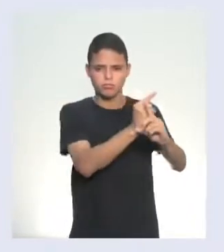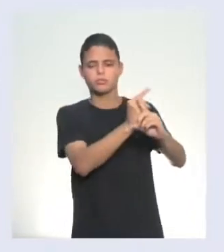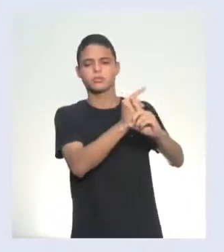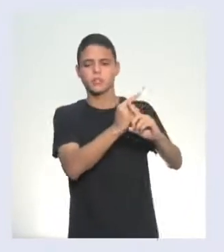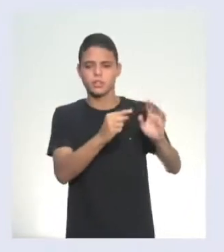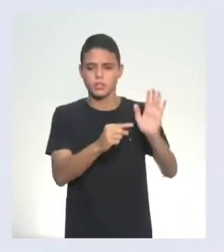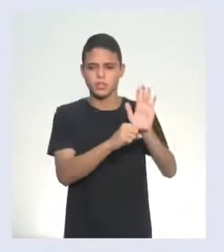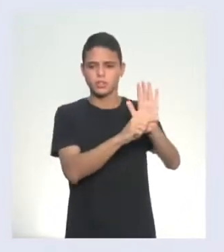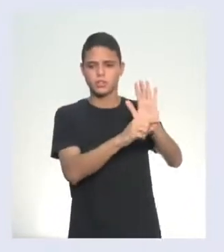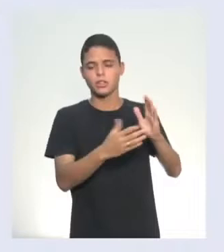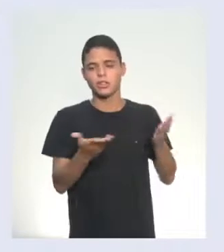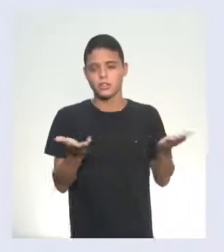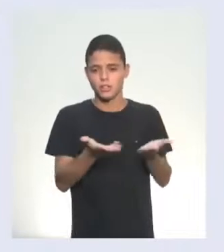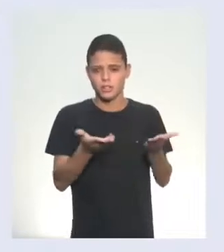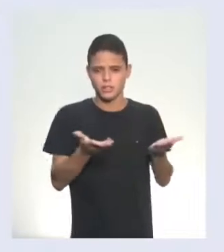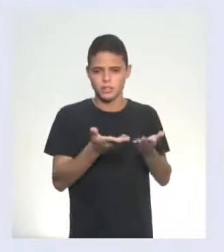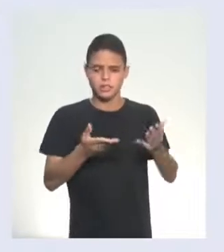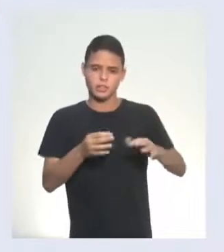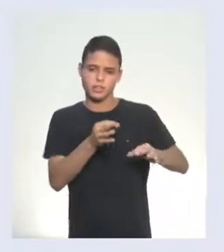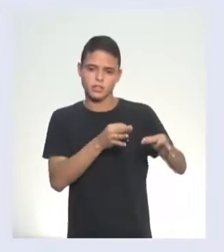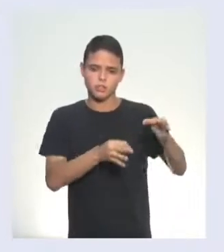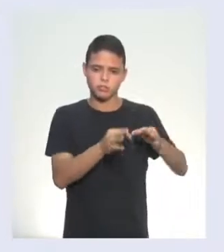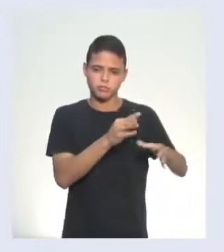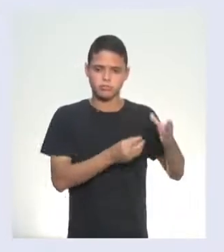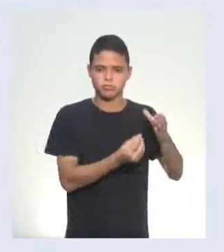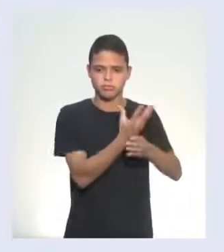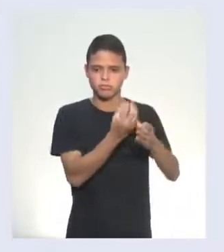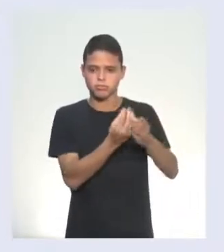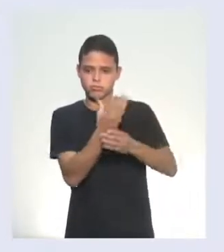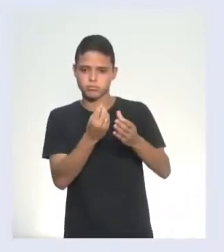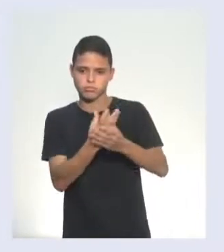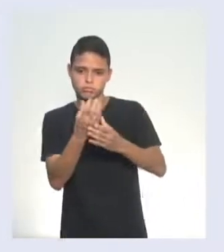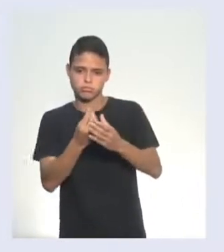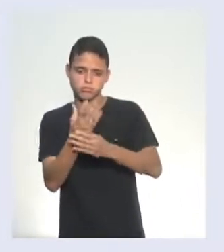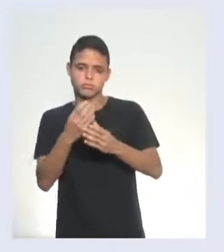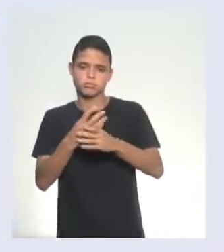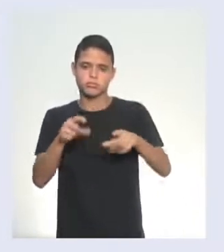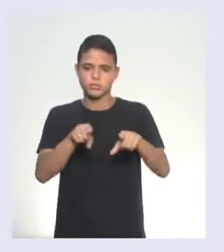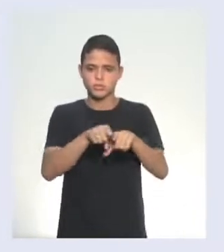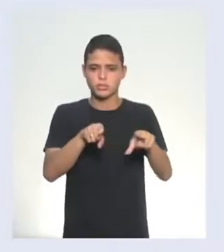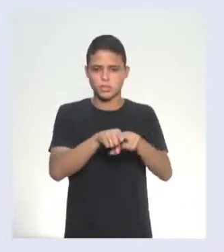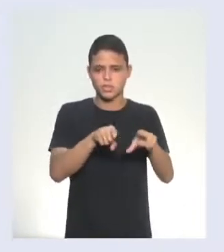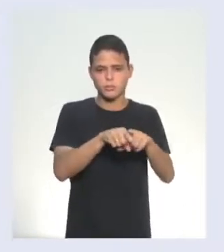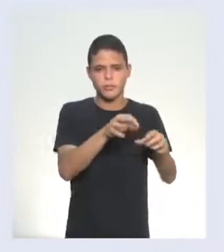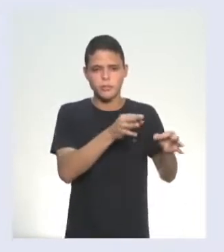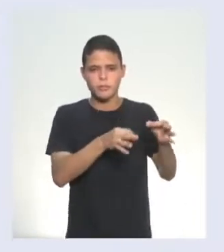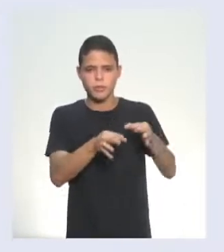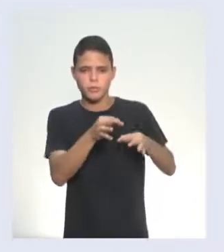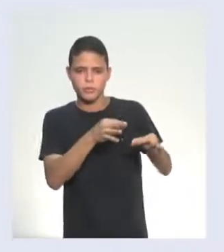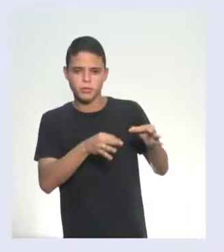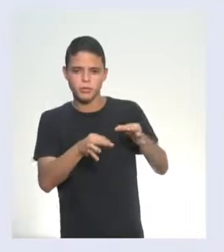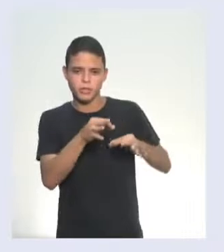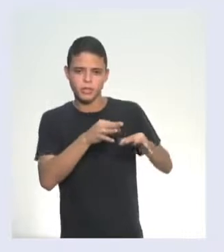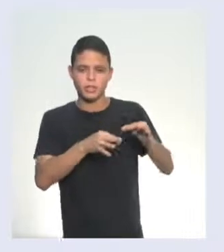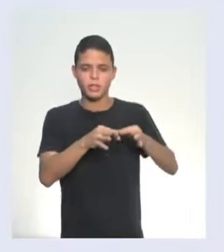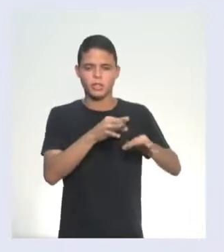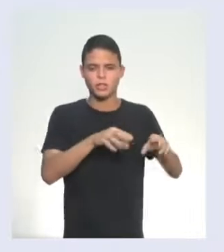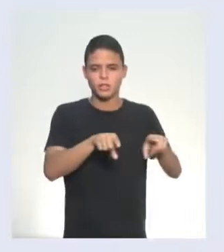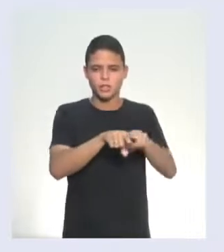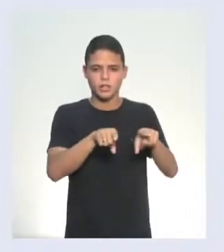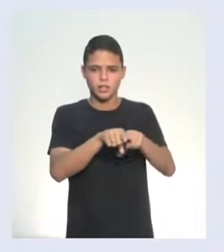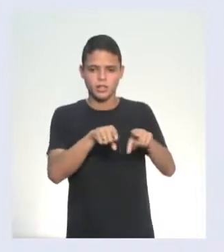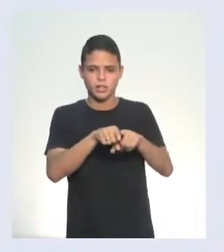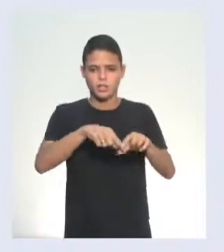de equipamentos, a oferta de serviços acessíveis e personalizados, por exemplo, como a fabricação de